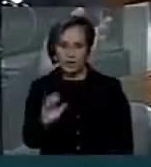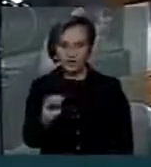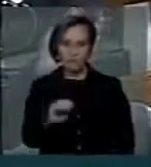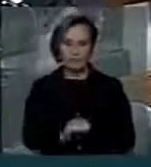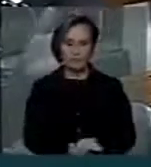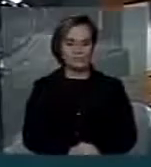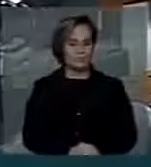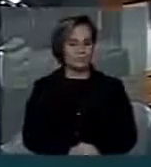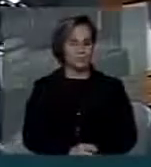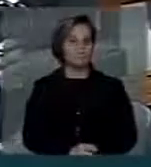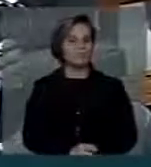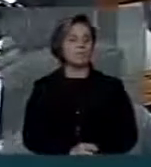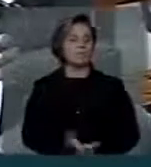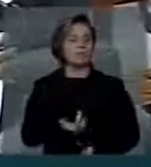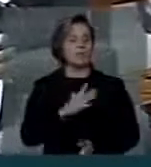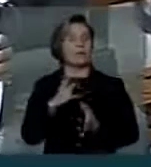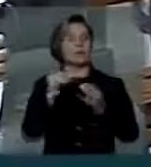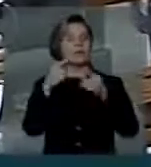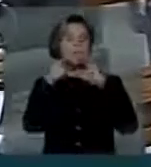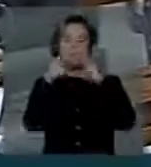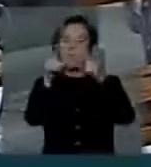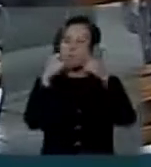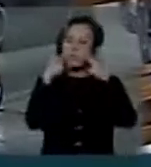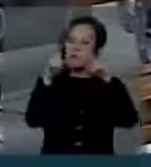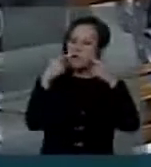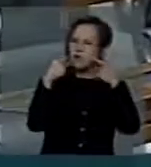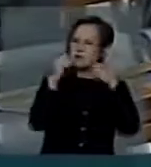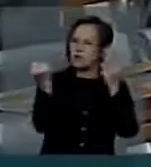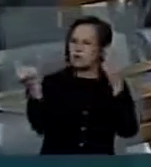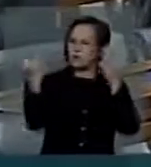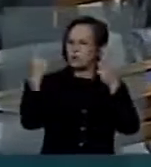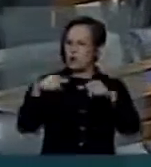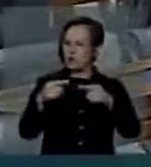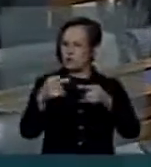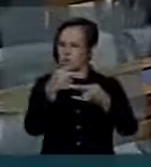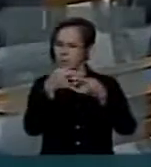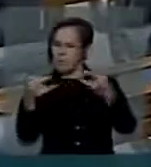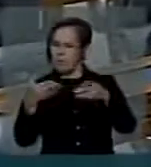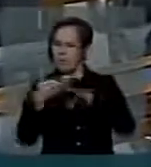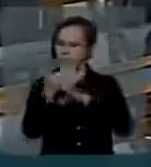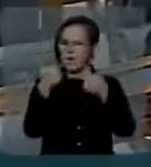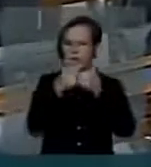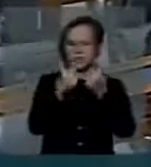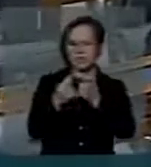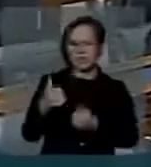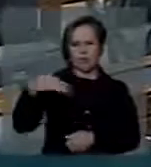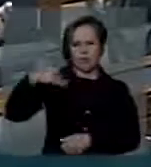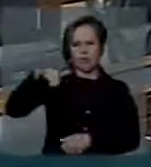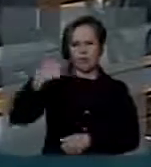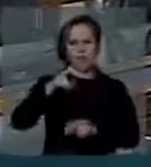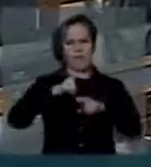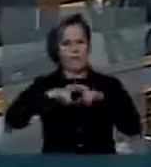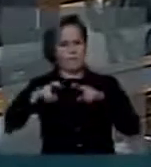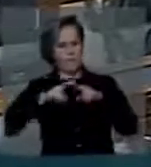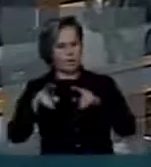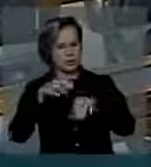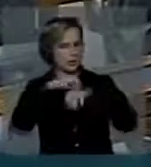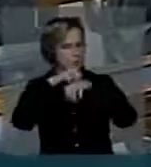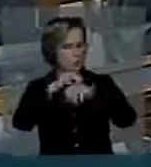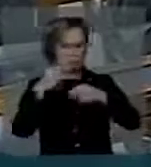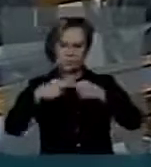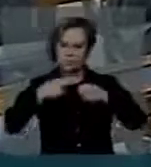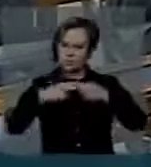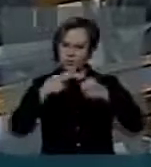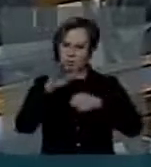Tem havido muitos protestos contra aumento de passagens de ônibus, metrôs, transportes